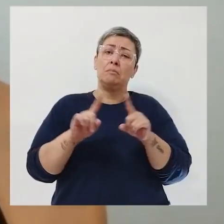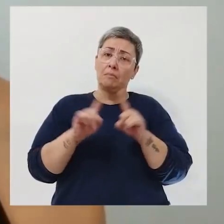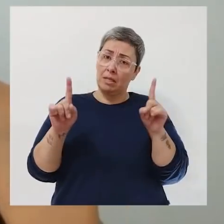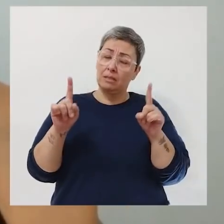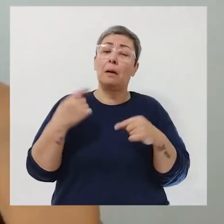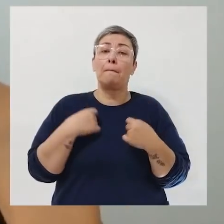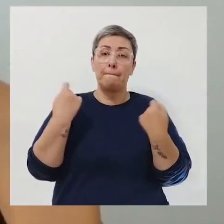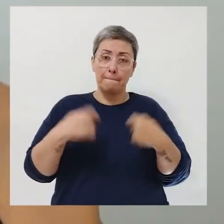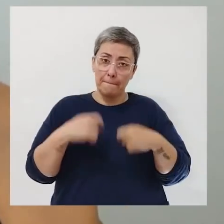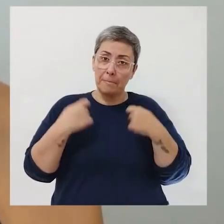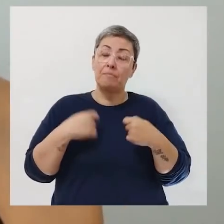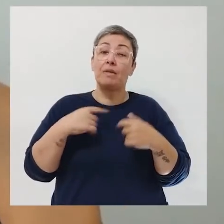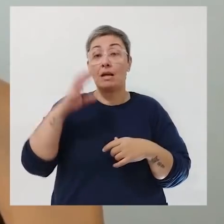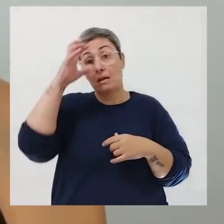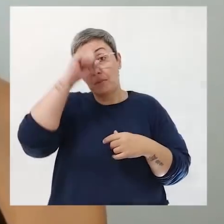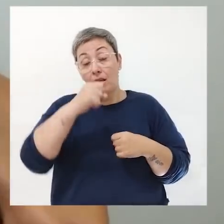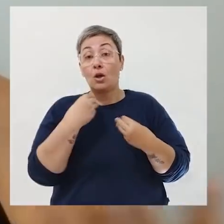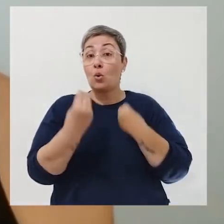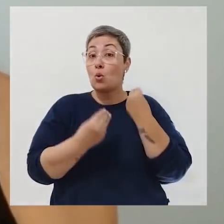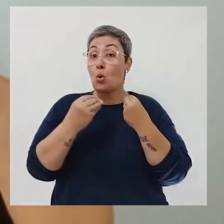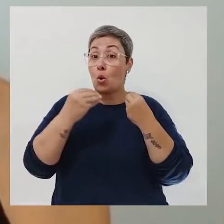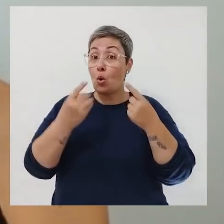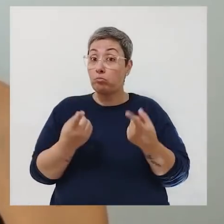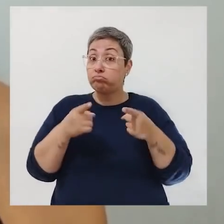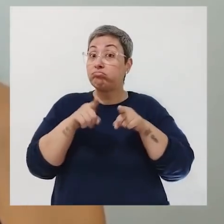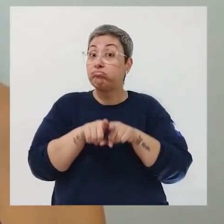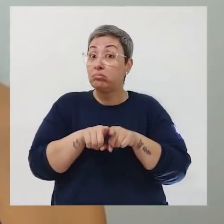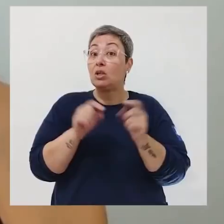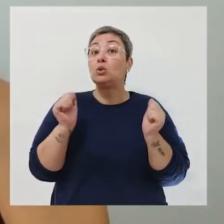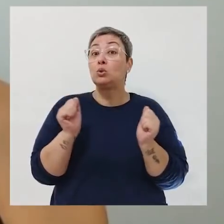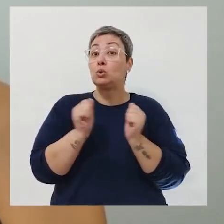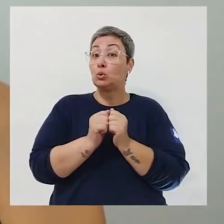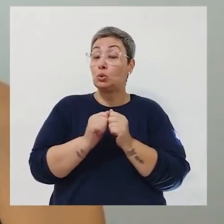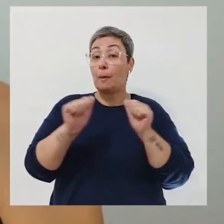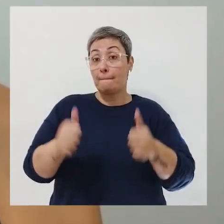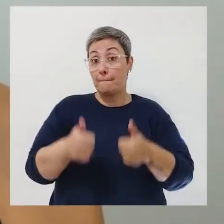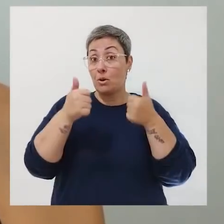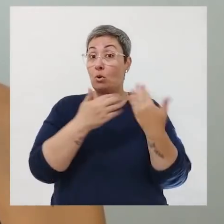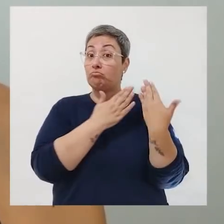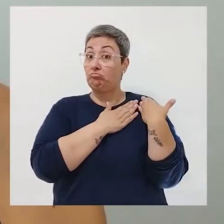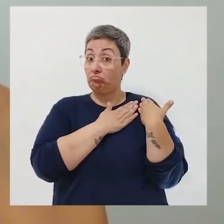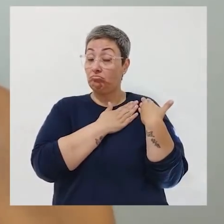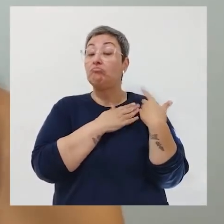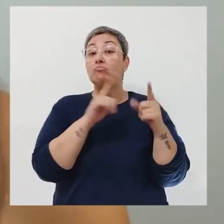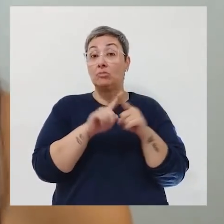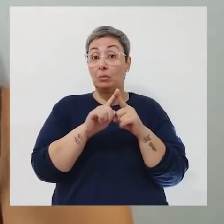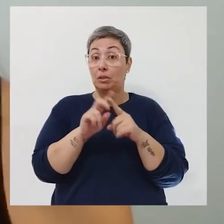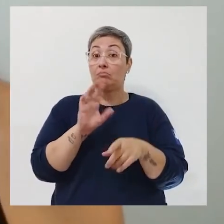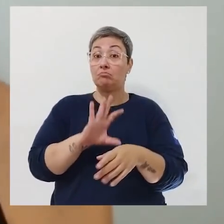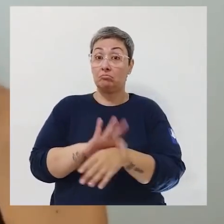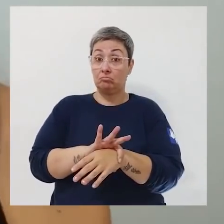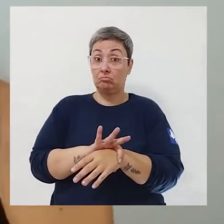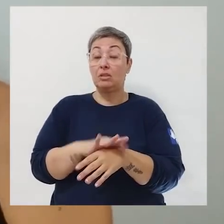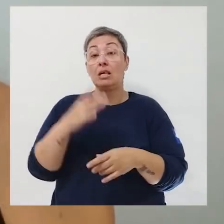humano, mas a gente precisa aprender a conviver com esses nossos amiguinhos de forma responsável e